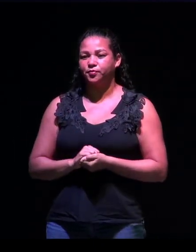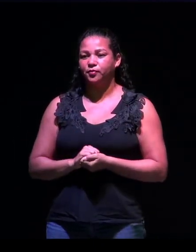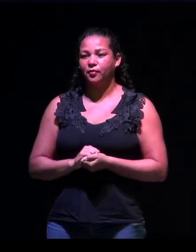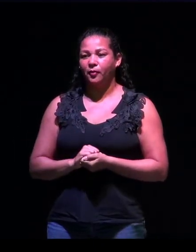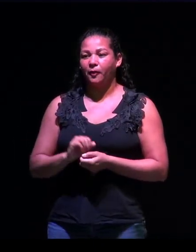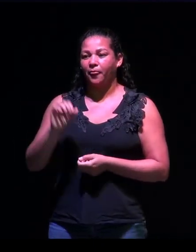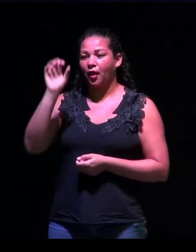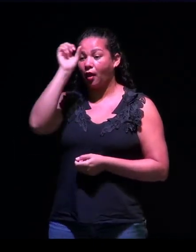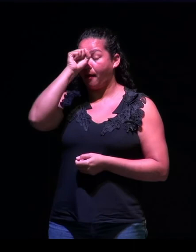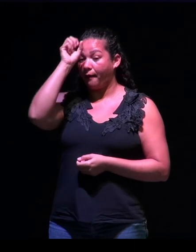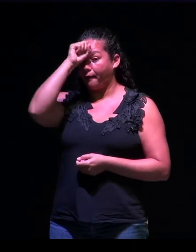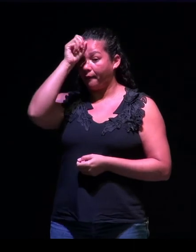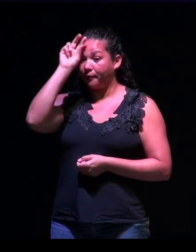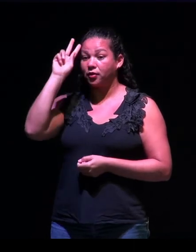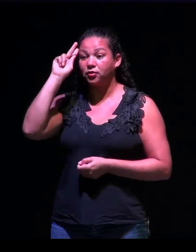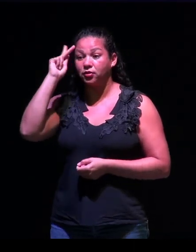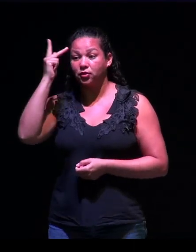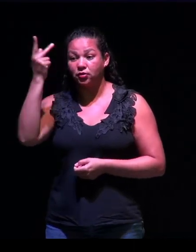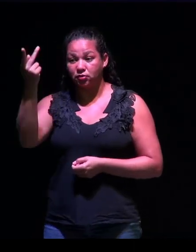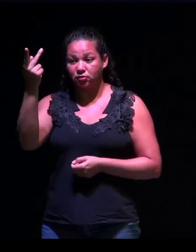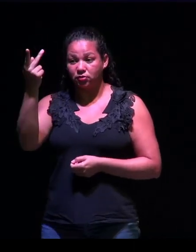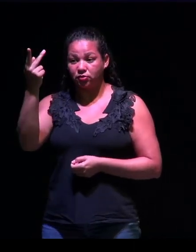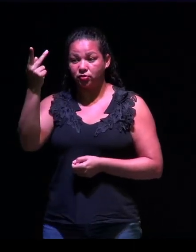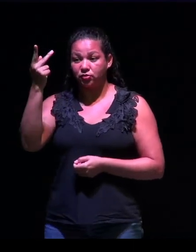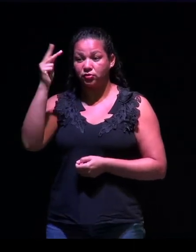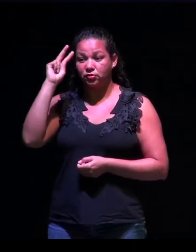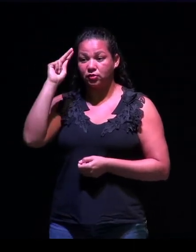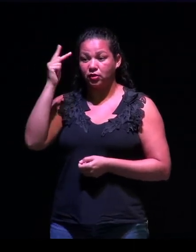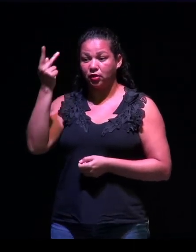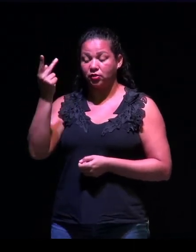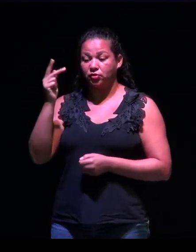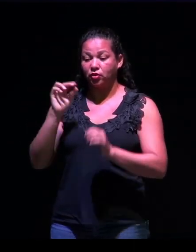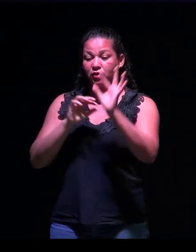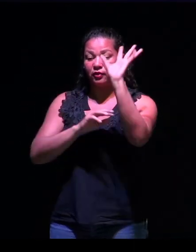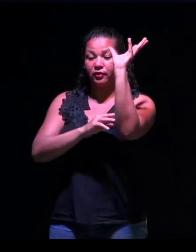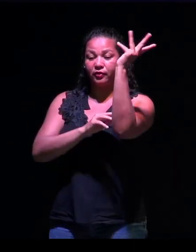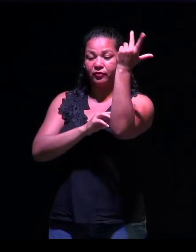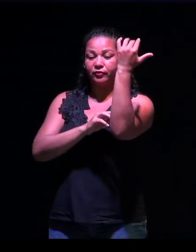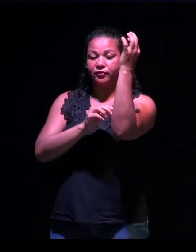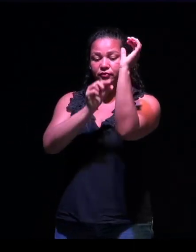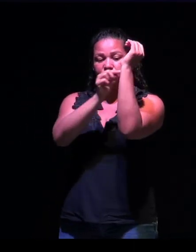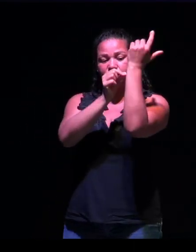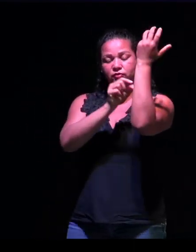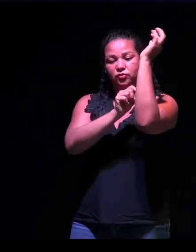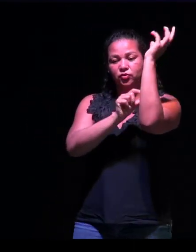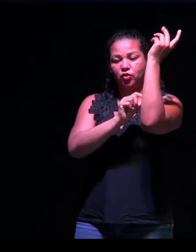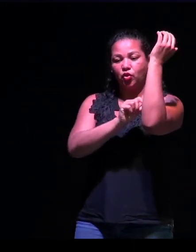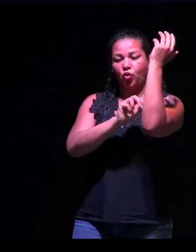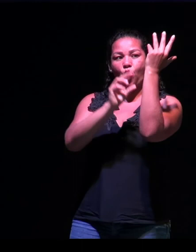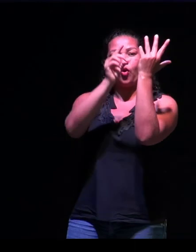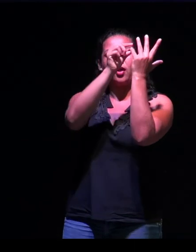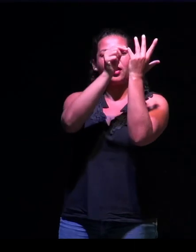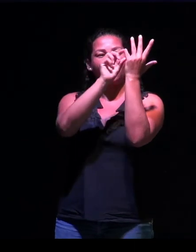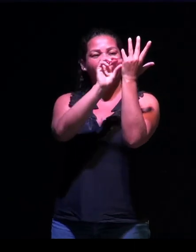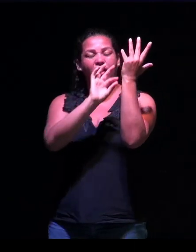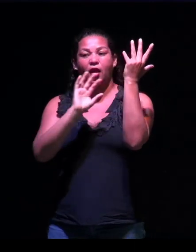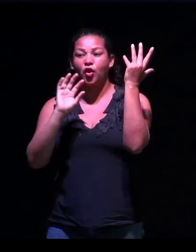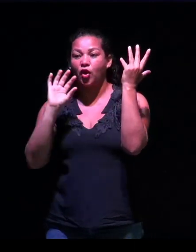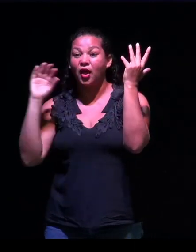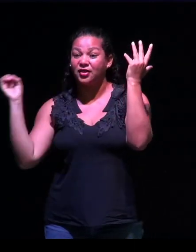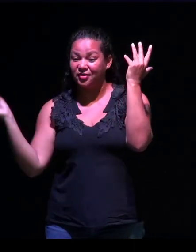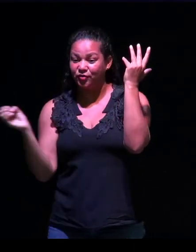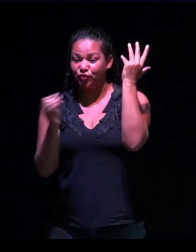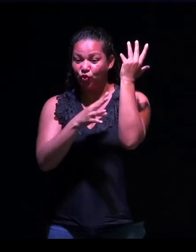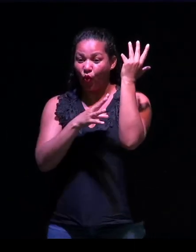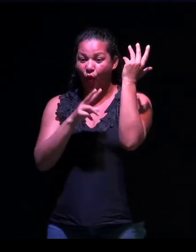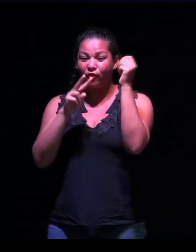Aprendam a parábola da figueira. Isso era Jesus falando. Aprendam a parábola da figueira. Quando já os seus ramos se renovam e as folhas brotam, vocês